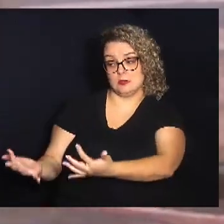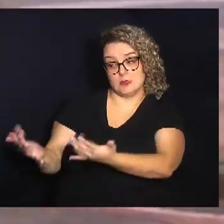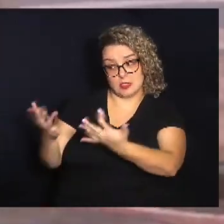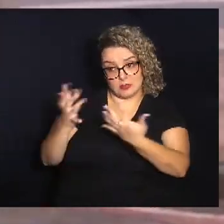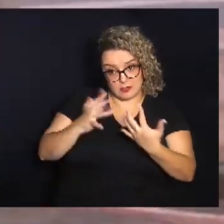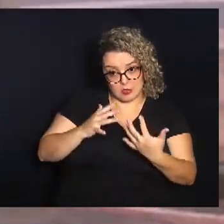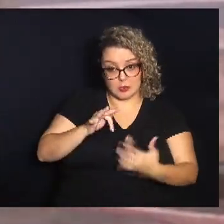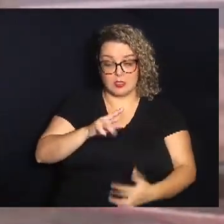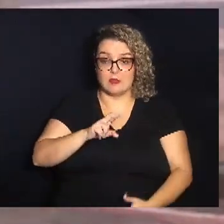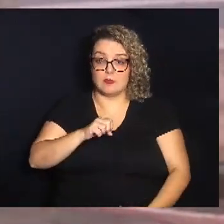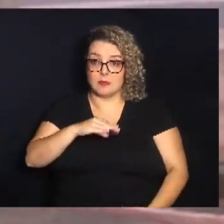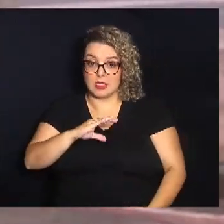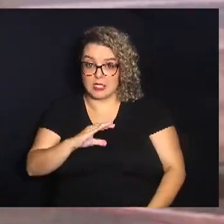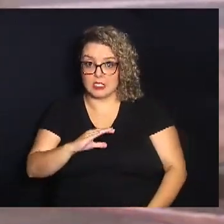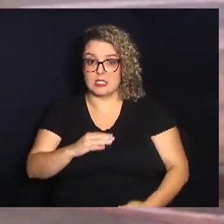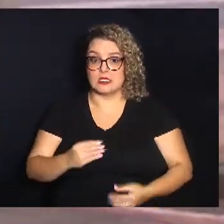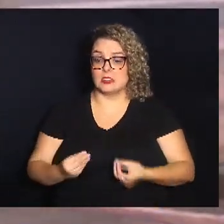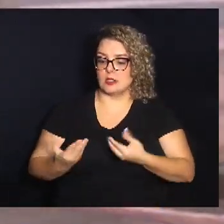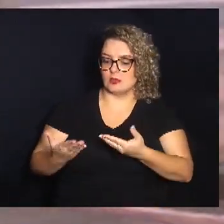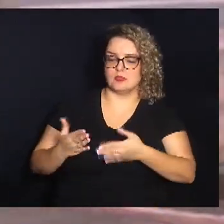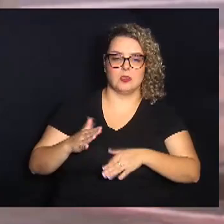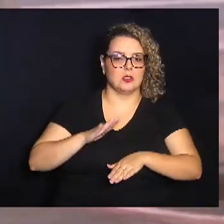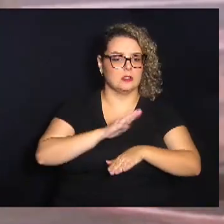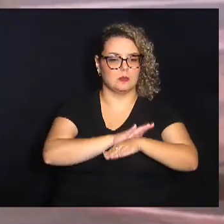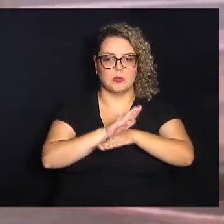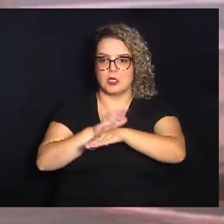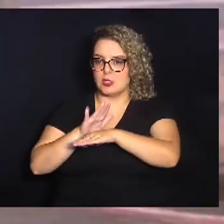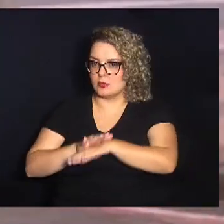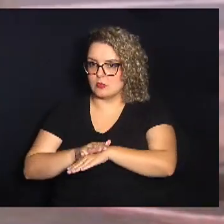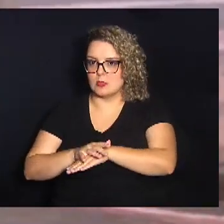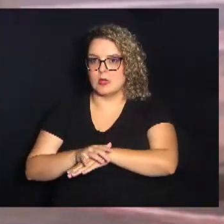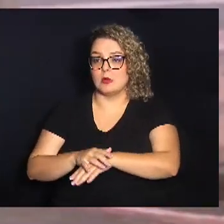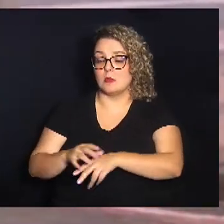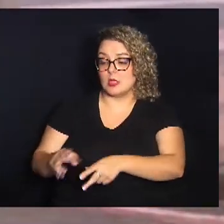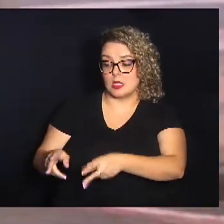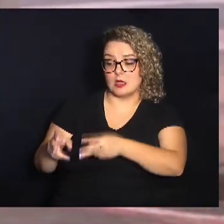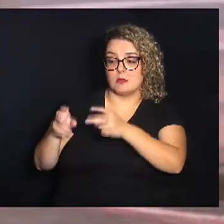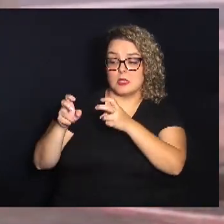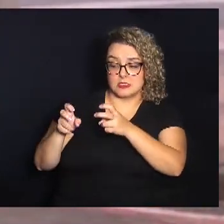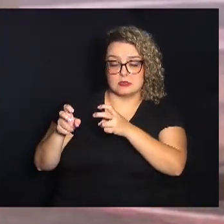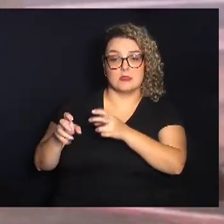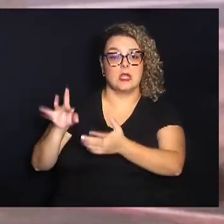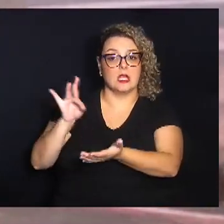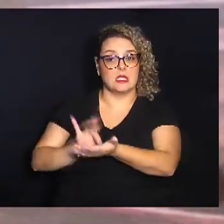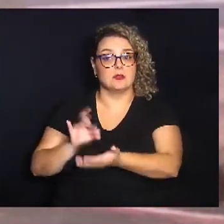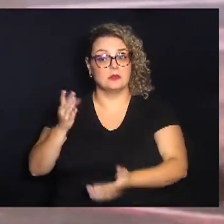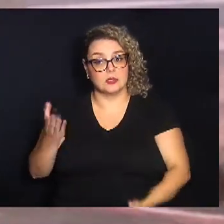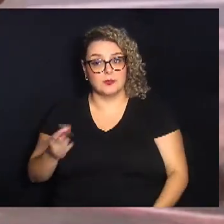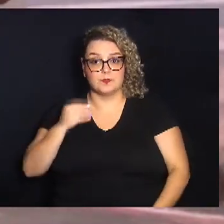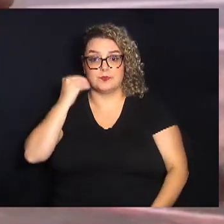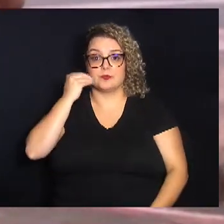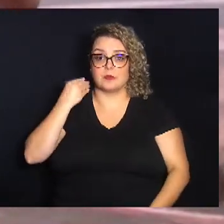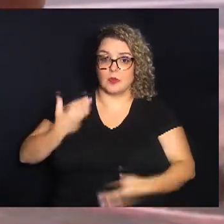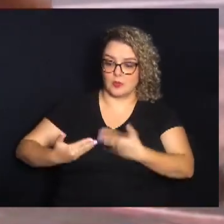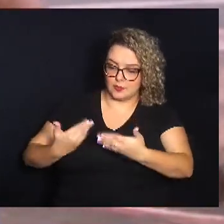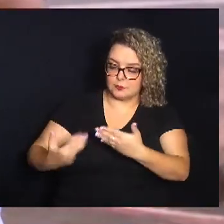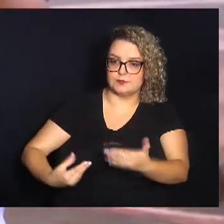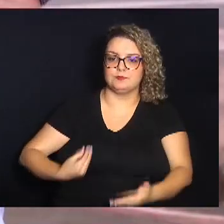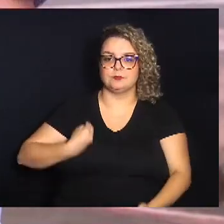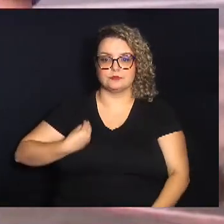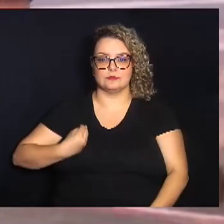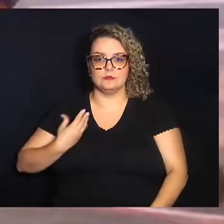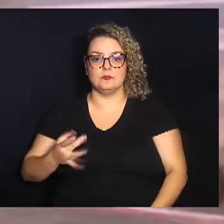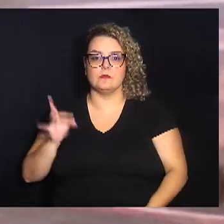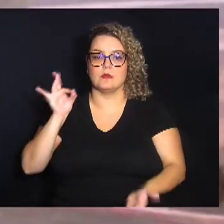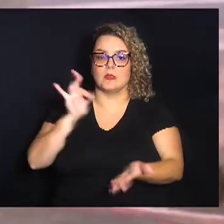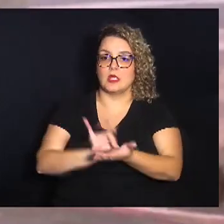um aparato de considerar a realidade daquela pessoa, a partir da experiência de vida, a partir da